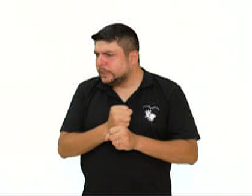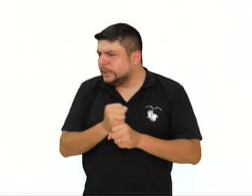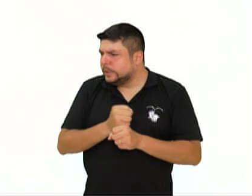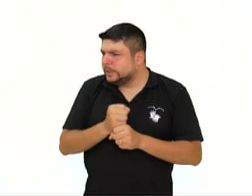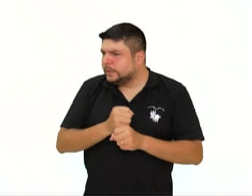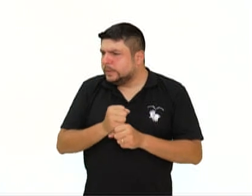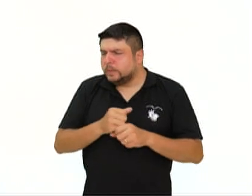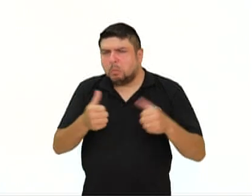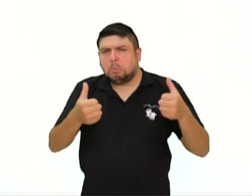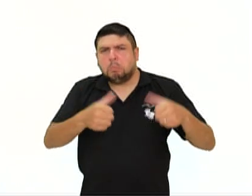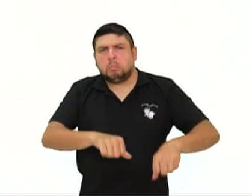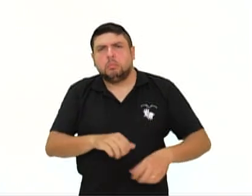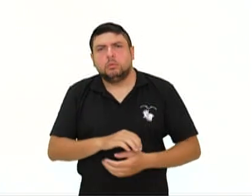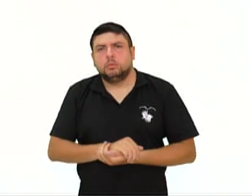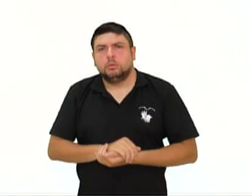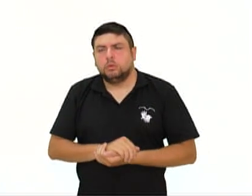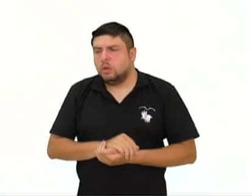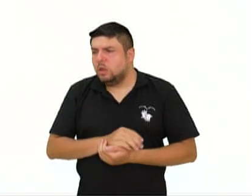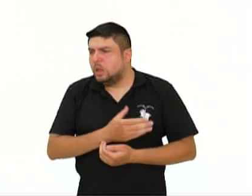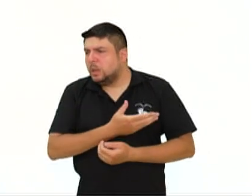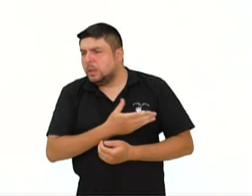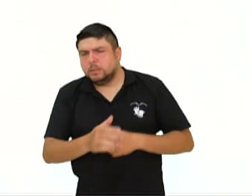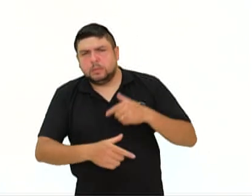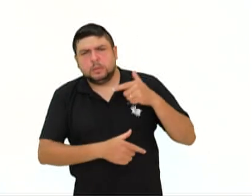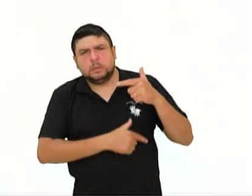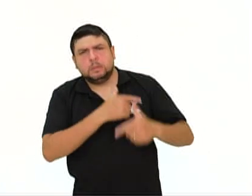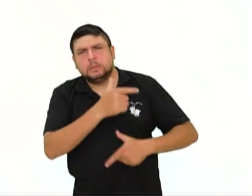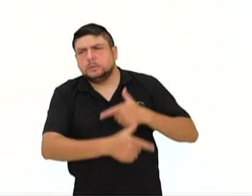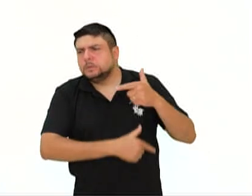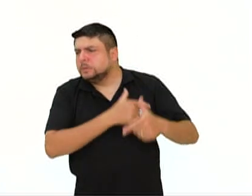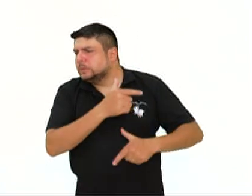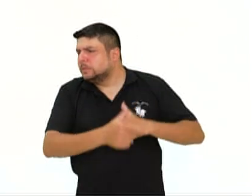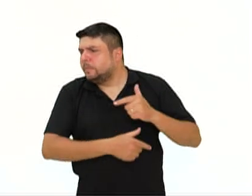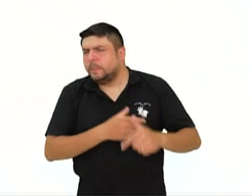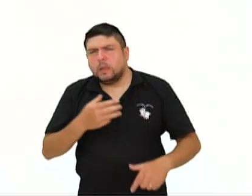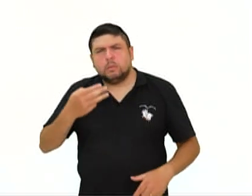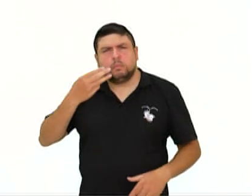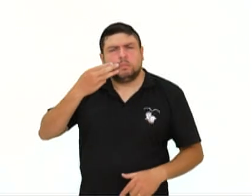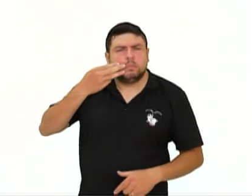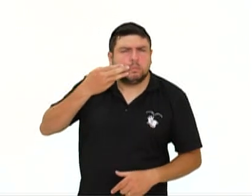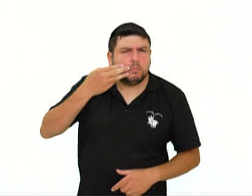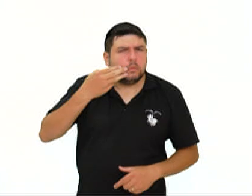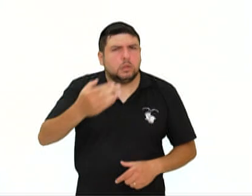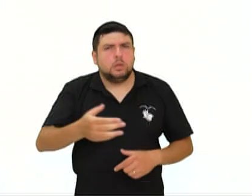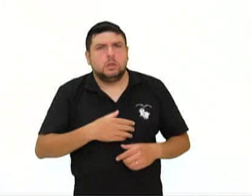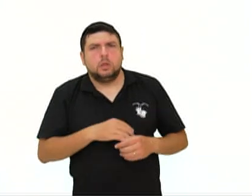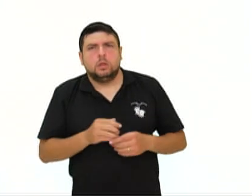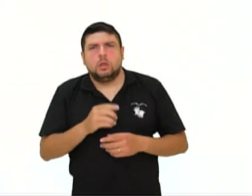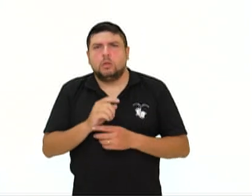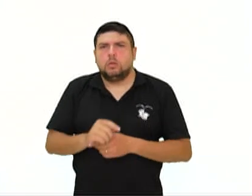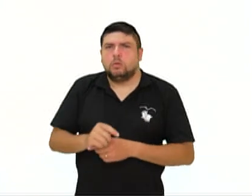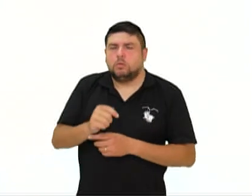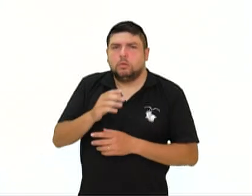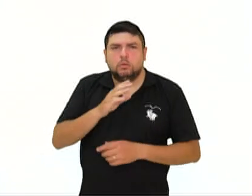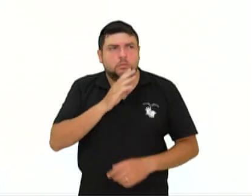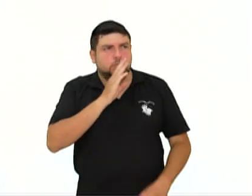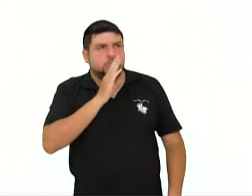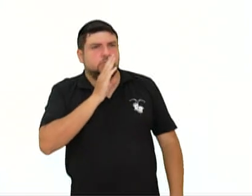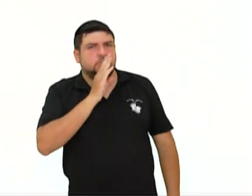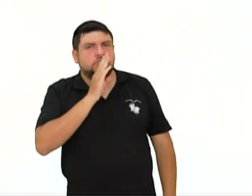2. Trabalharam e fizeram trabalhar para mim milhares de seres durante 98. Silêncio